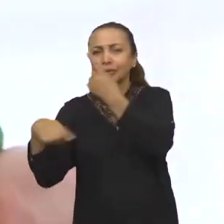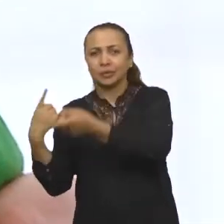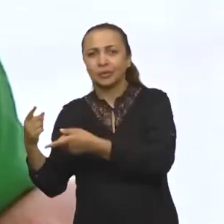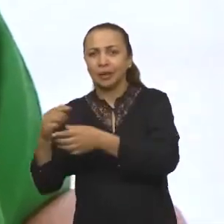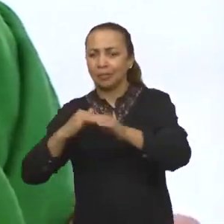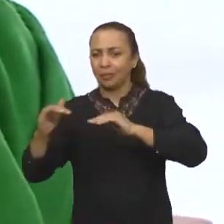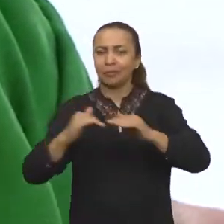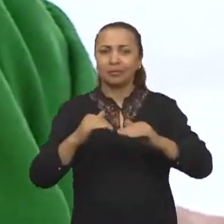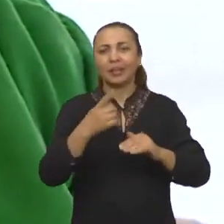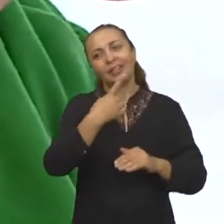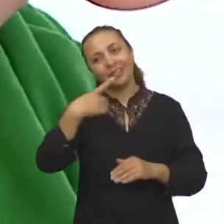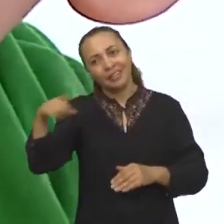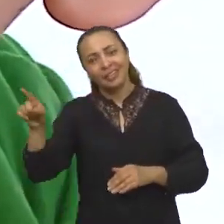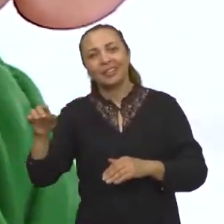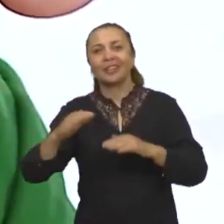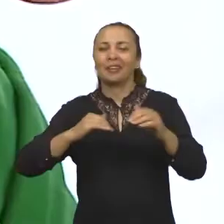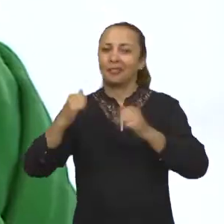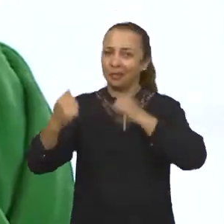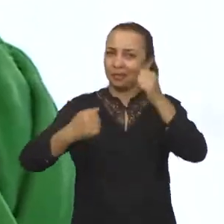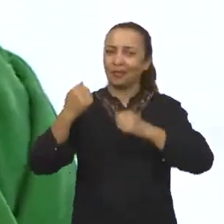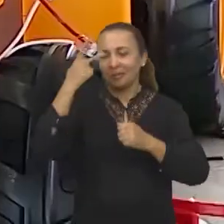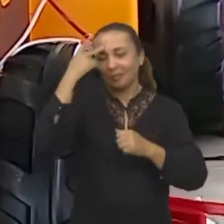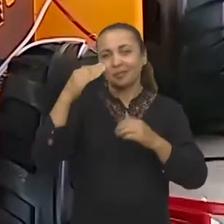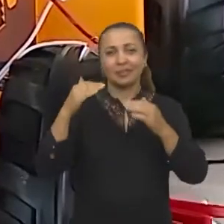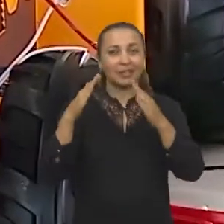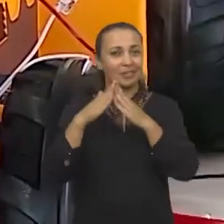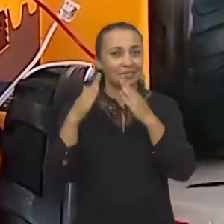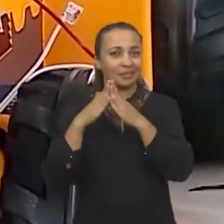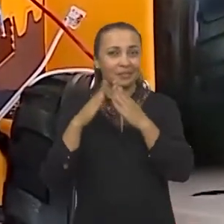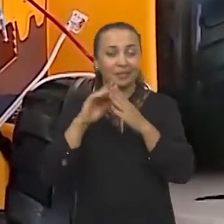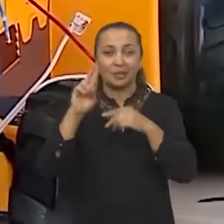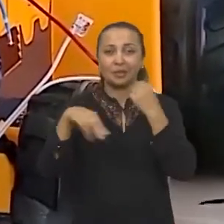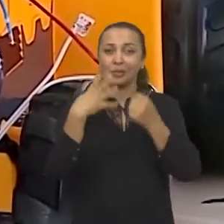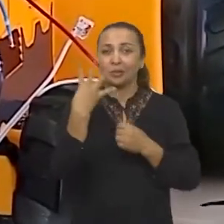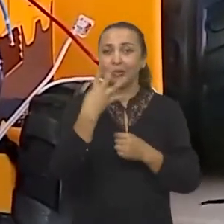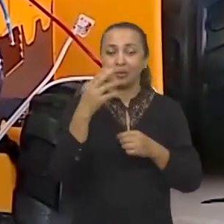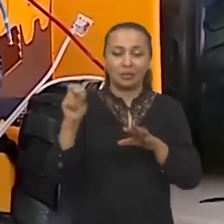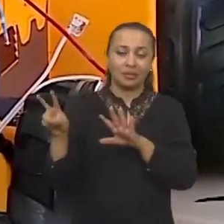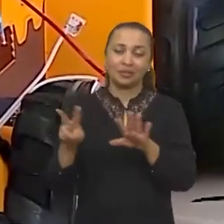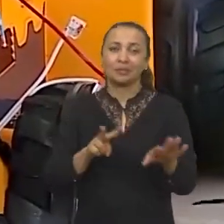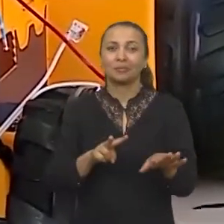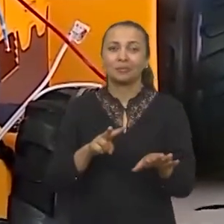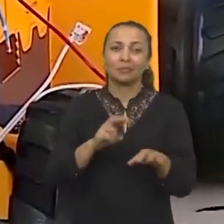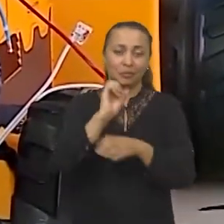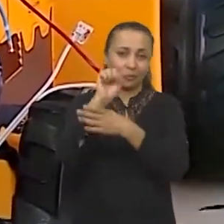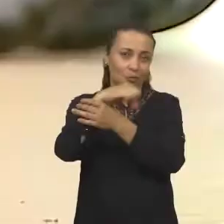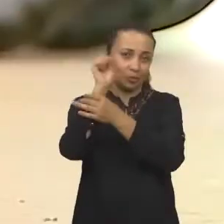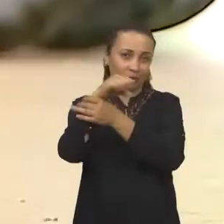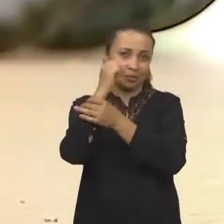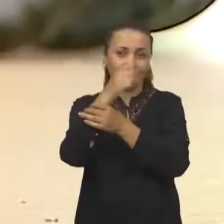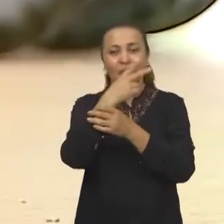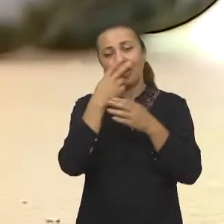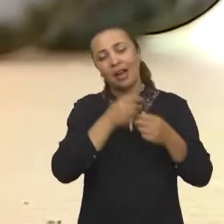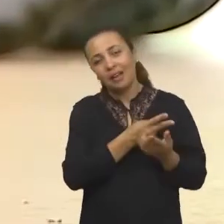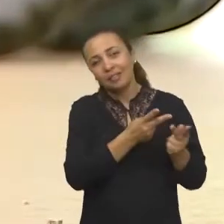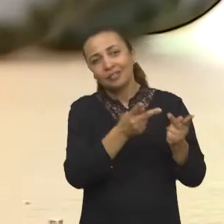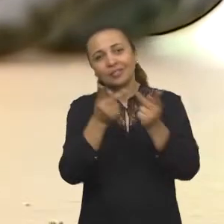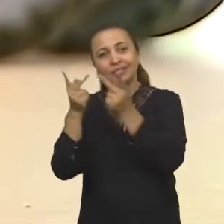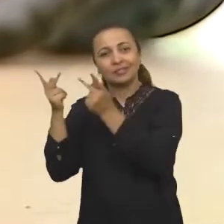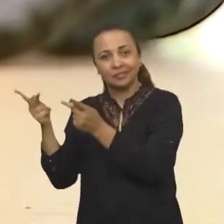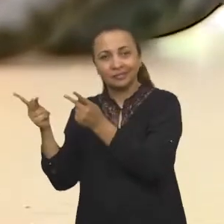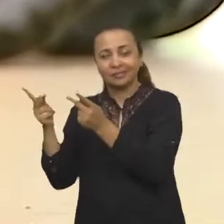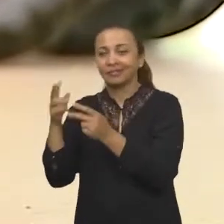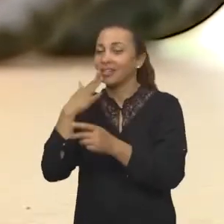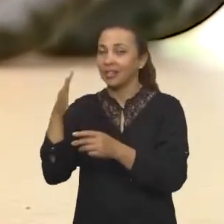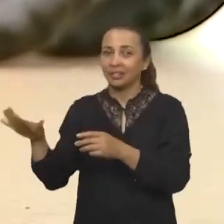na mobilidade, nos carrinhos, leva o carrinho para casa, e as últimas 4 semanas o fisioterapeuta vai até a casa